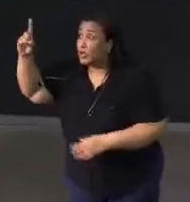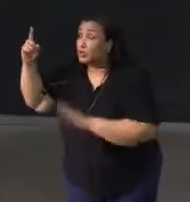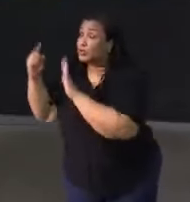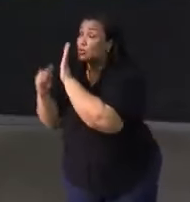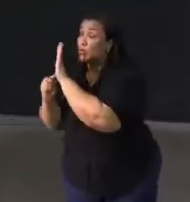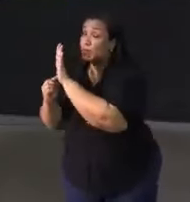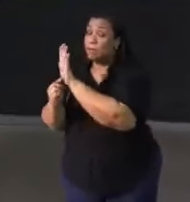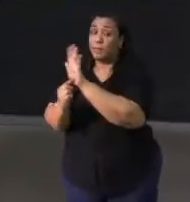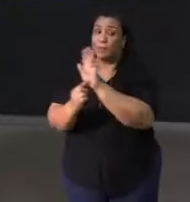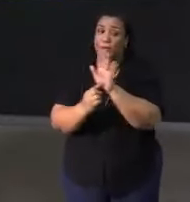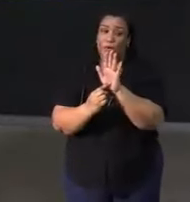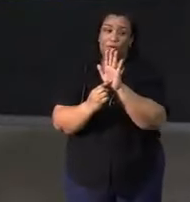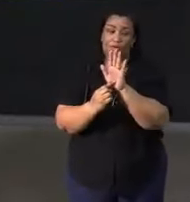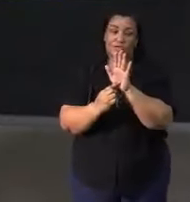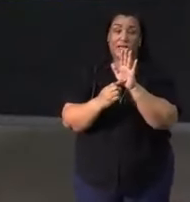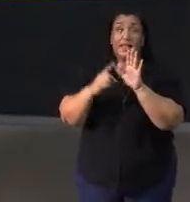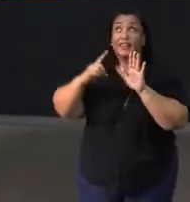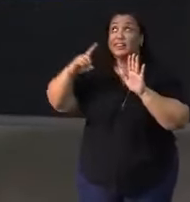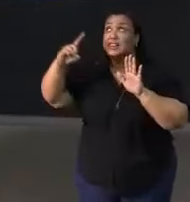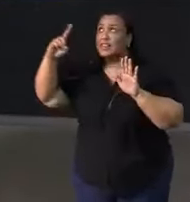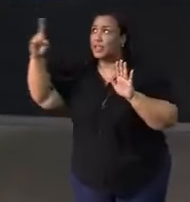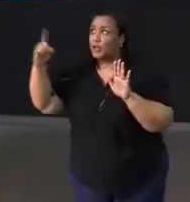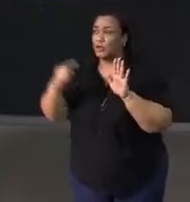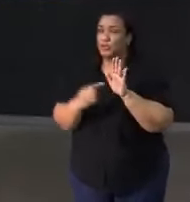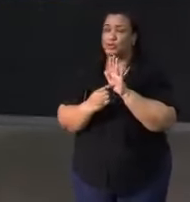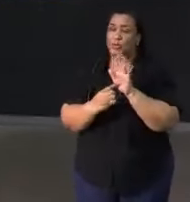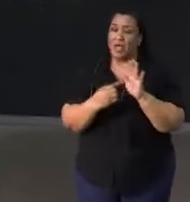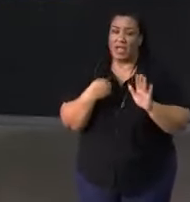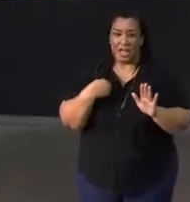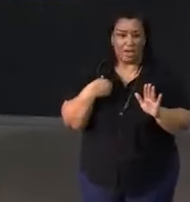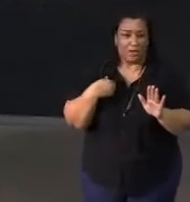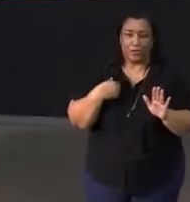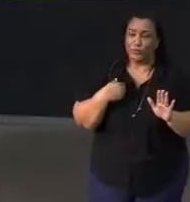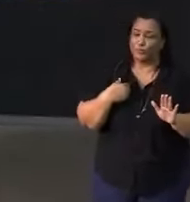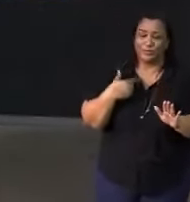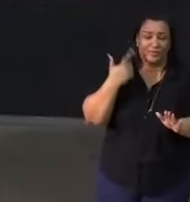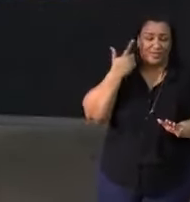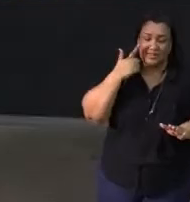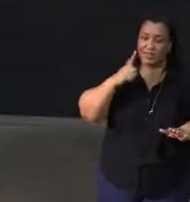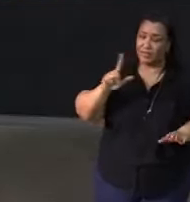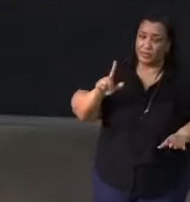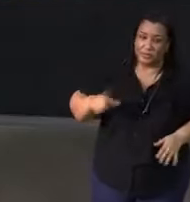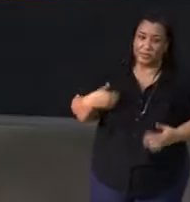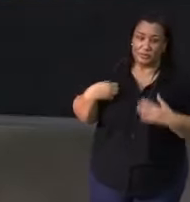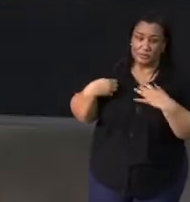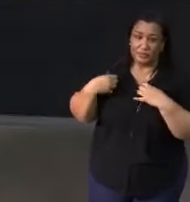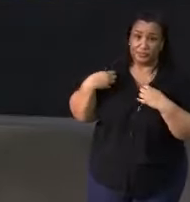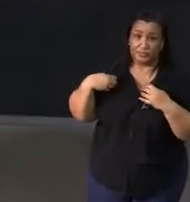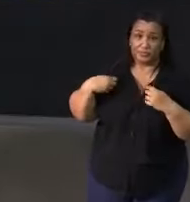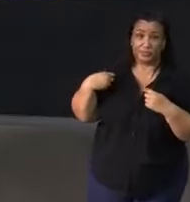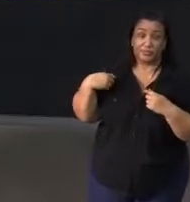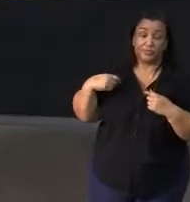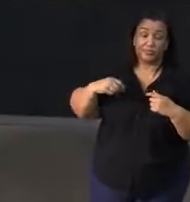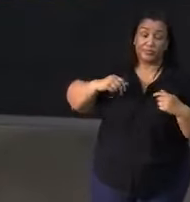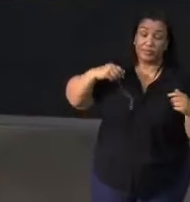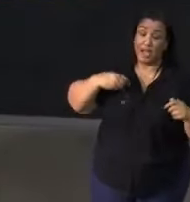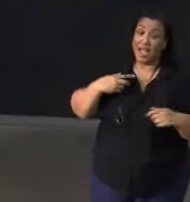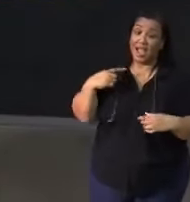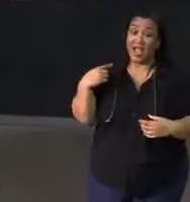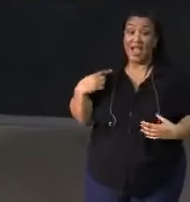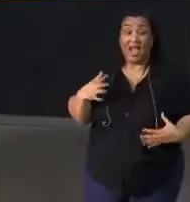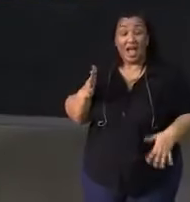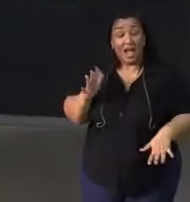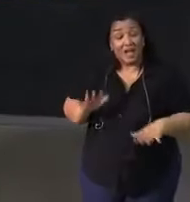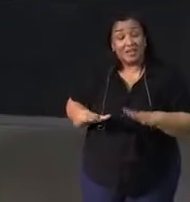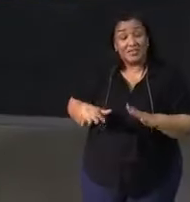revelar, mas é ele quem revela e não eu. Sabe, irmãos, às vezes no momento de vitória, a gente